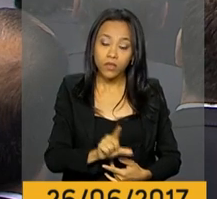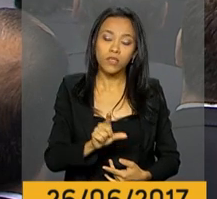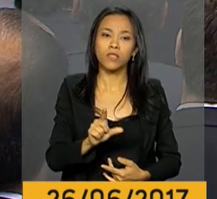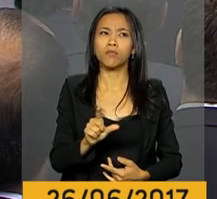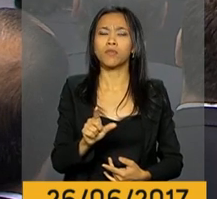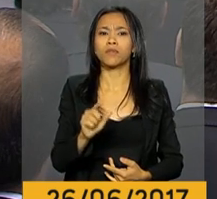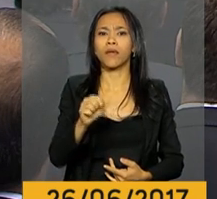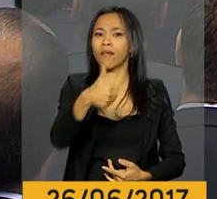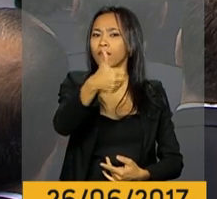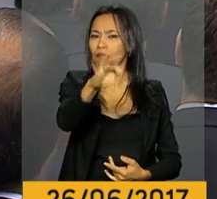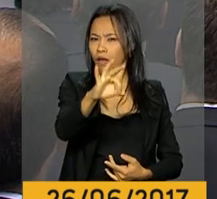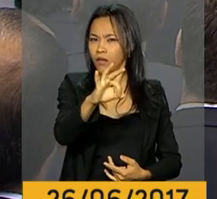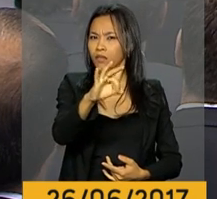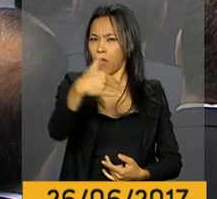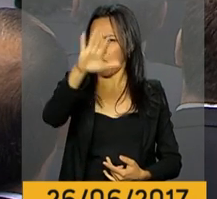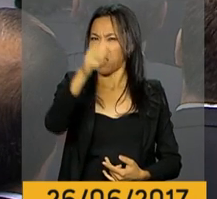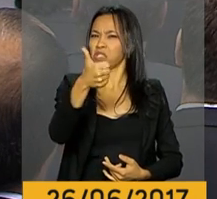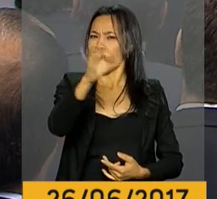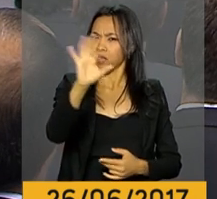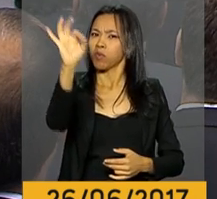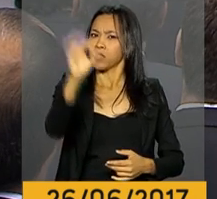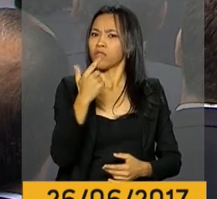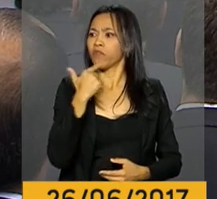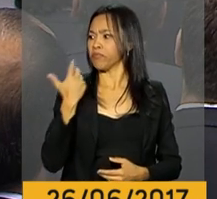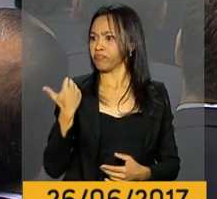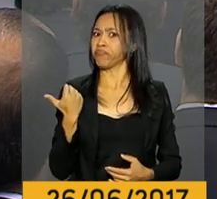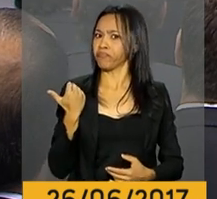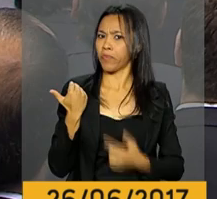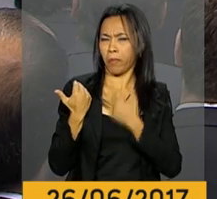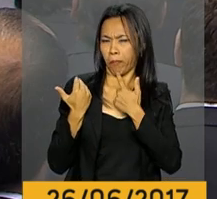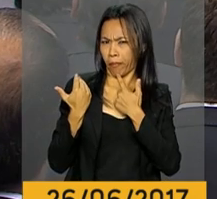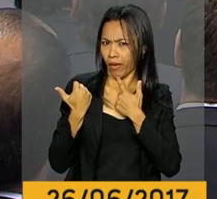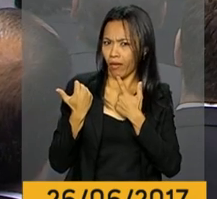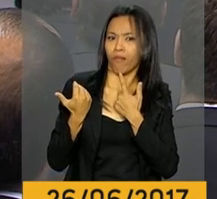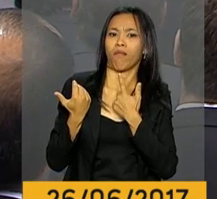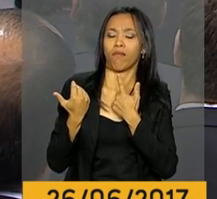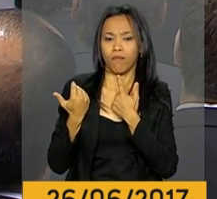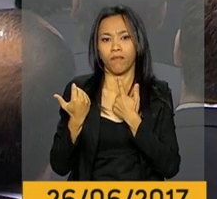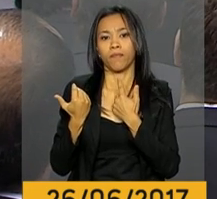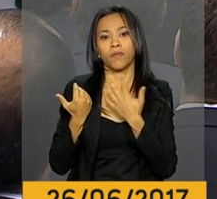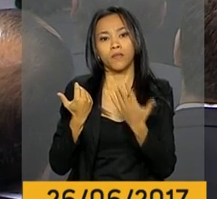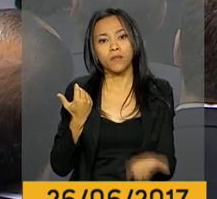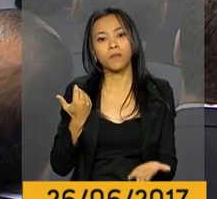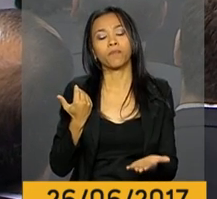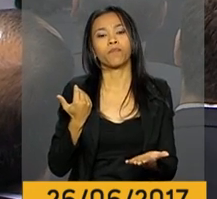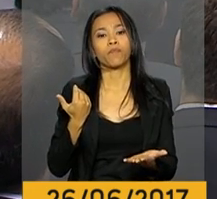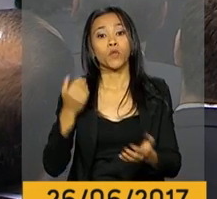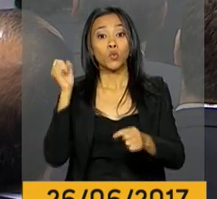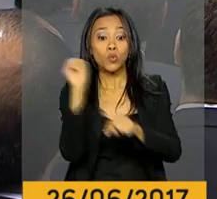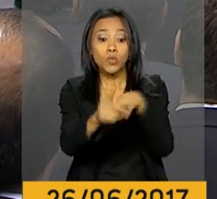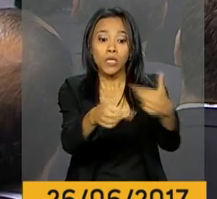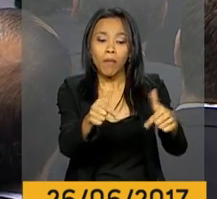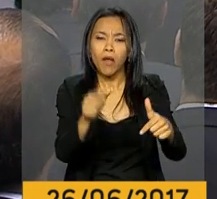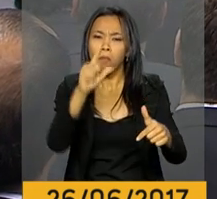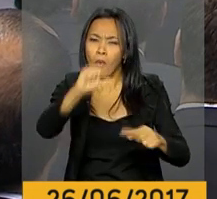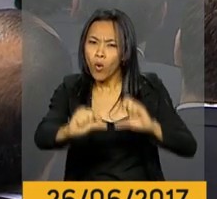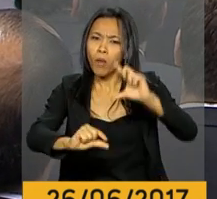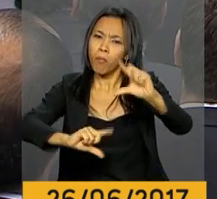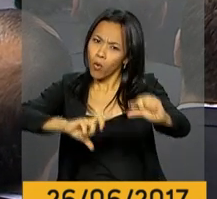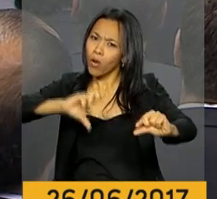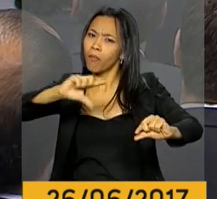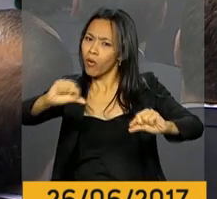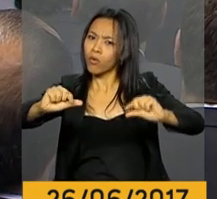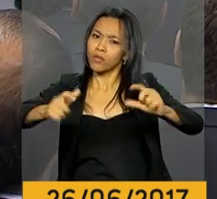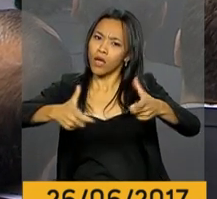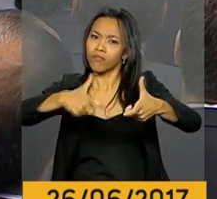mais de 10% muito recentemente ah os empregos Pouco a Pouco estão retornando e eu